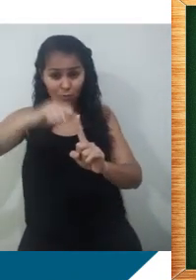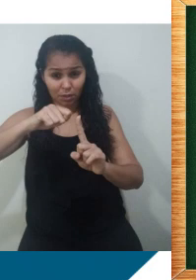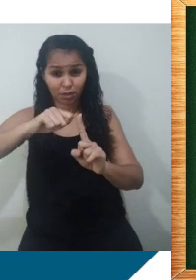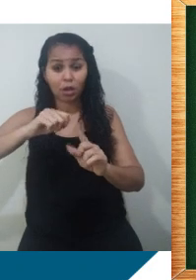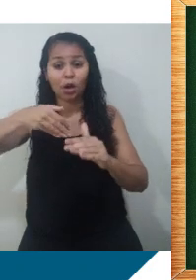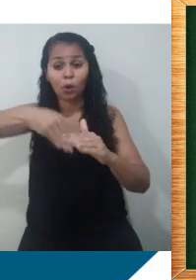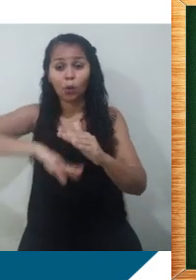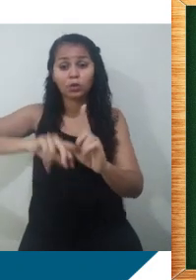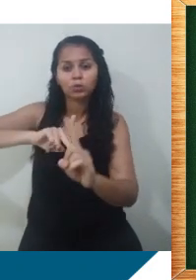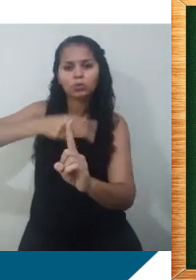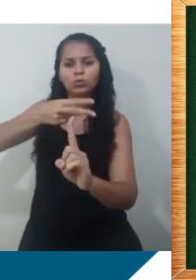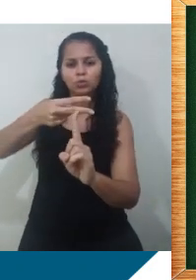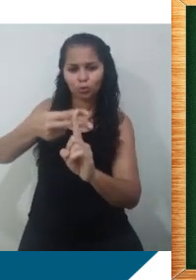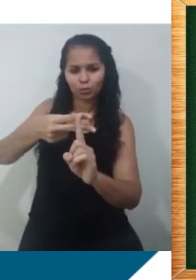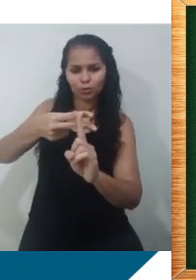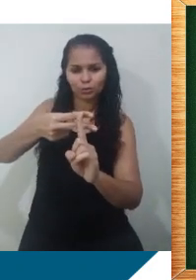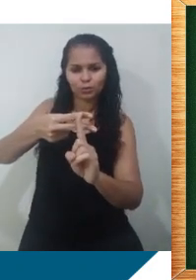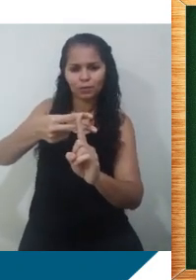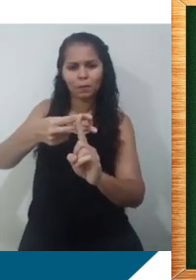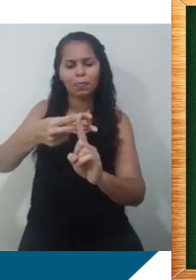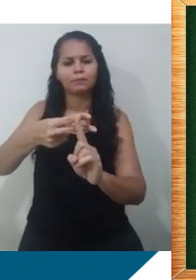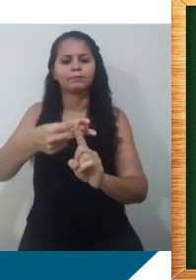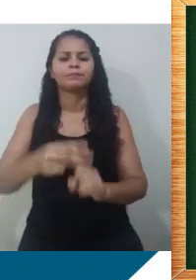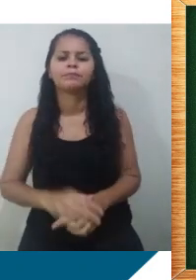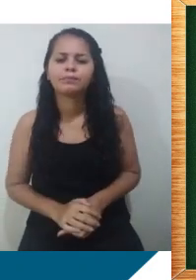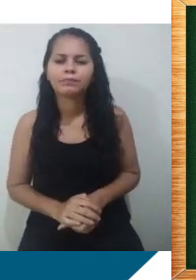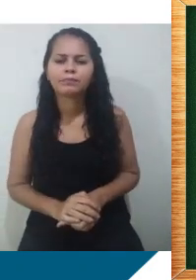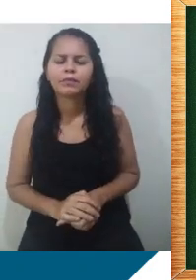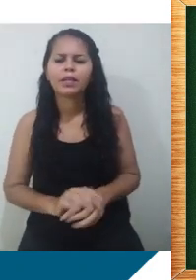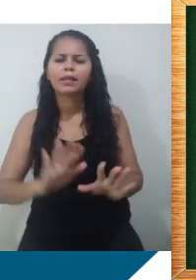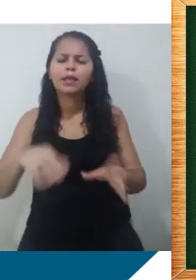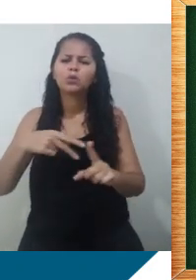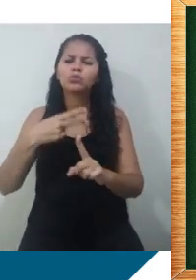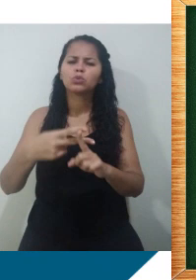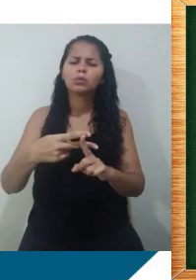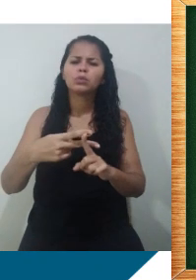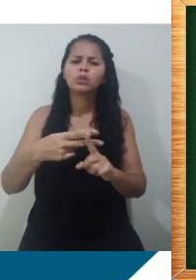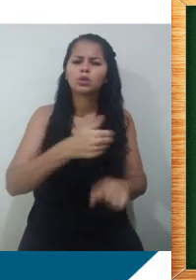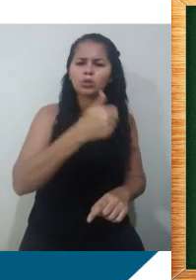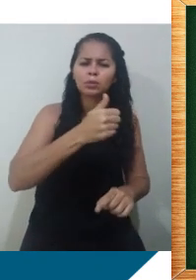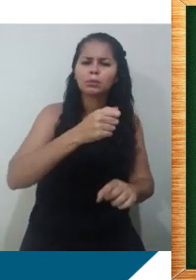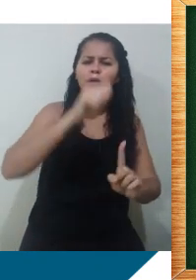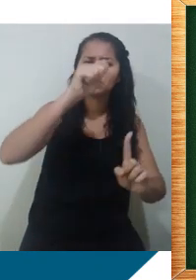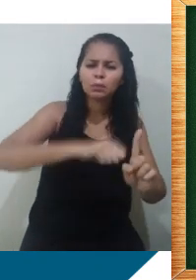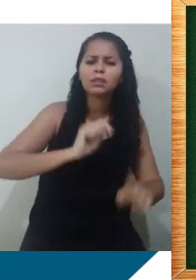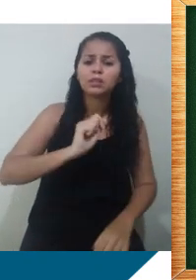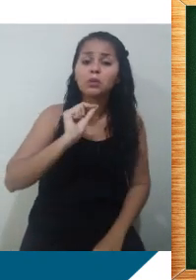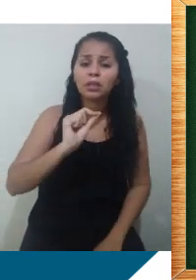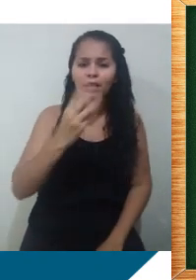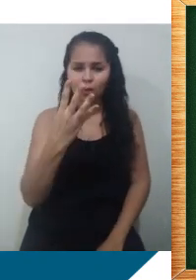guardou o dobro do mês anterior, ou seja, o dobro do primeiro mês. O dobro do primeiro mês é igual